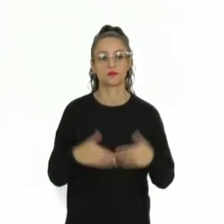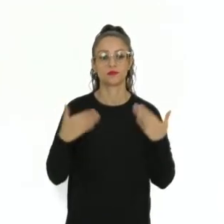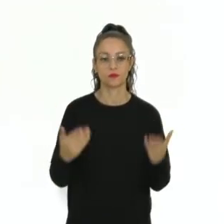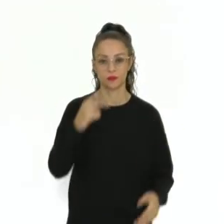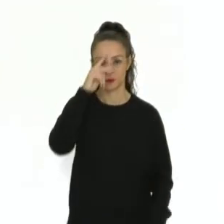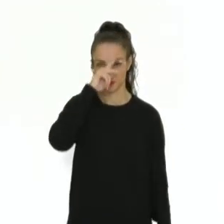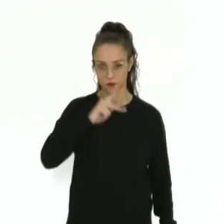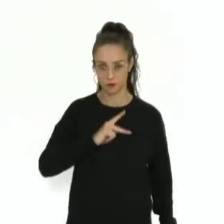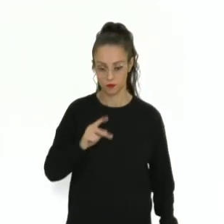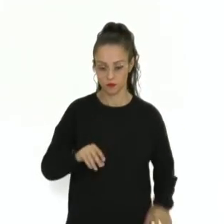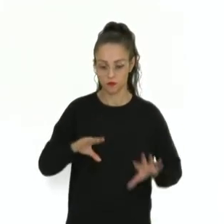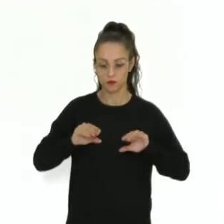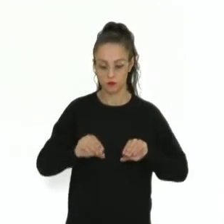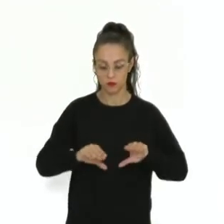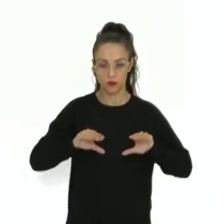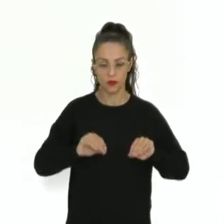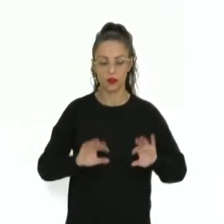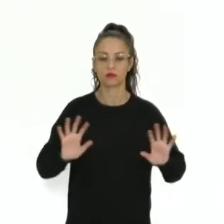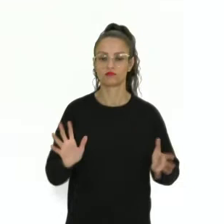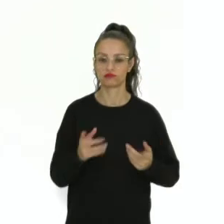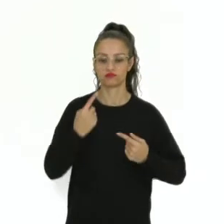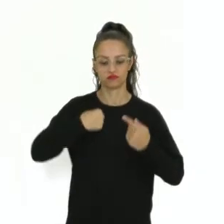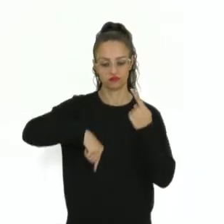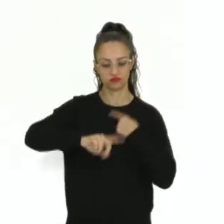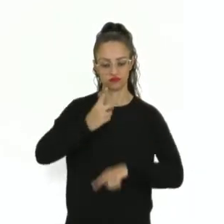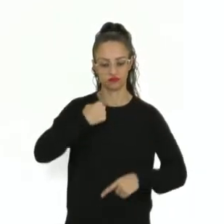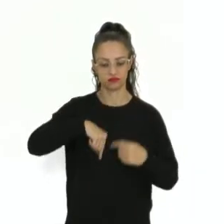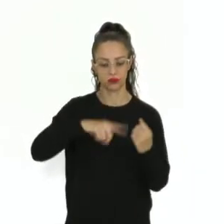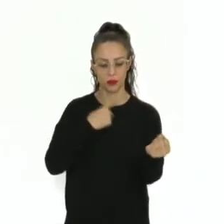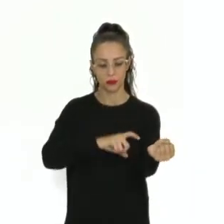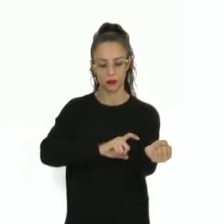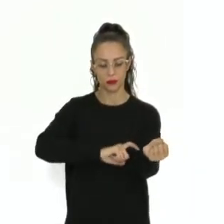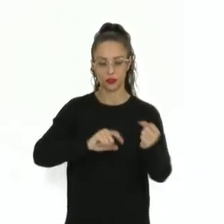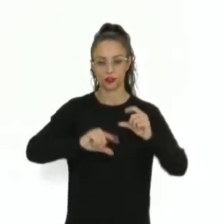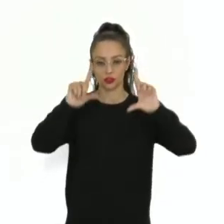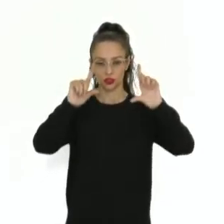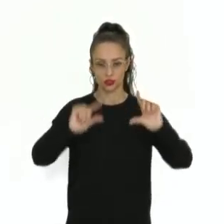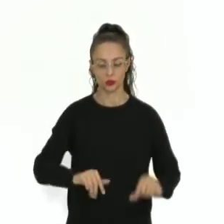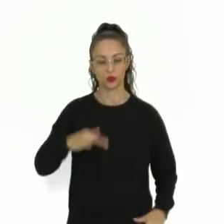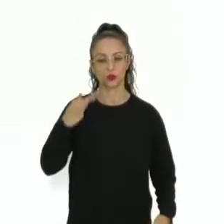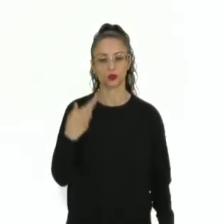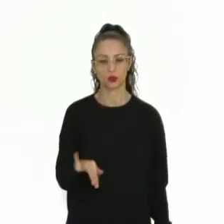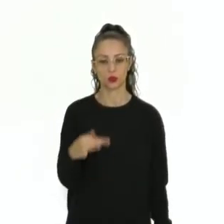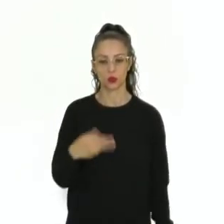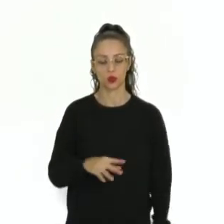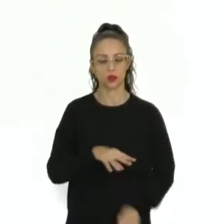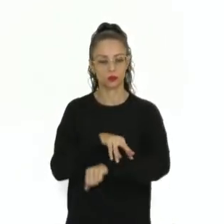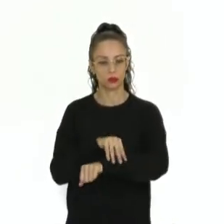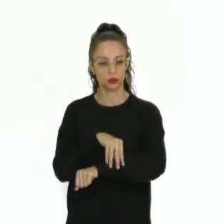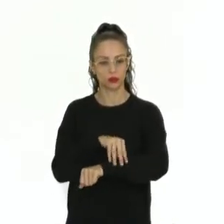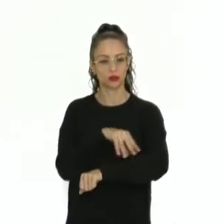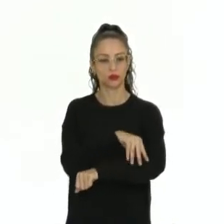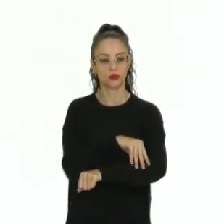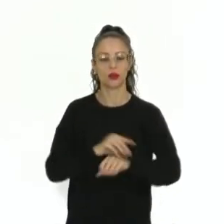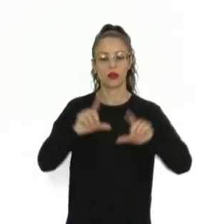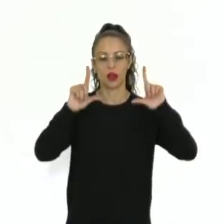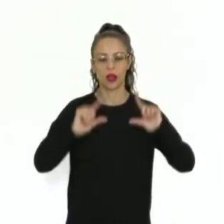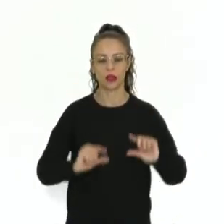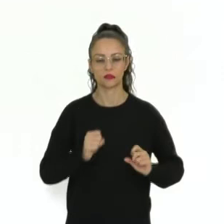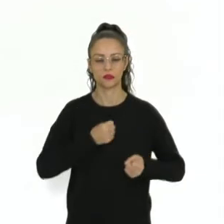a automassagem, ela ativa a circulação sanguínea, diminui as dores musculares e alivia as tensões